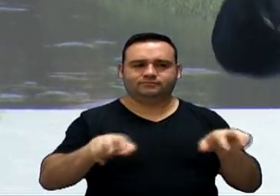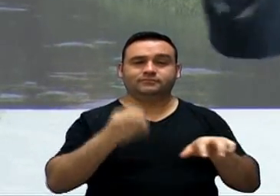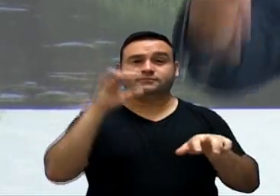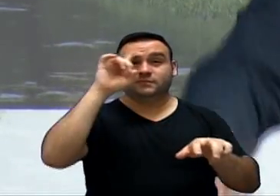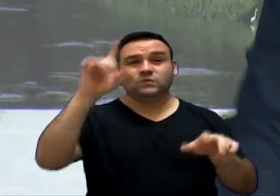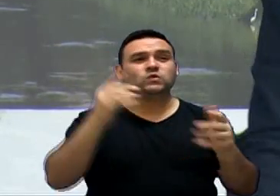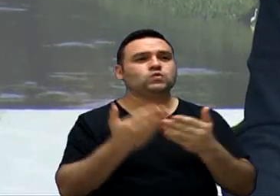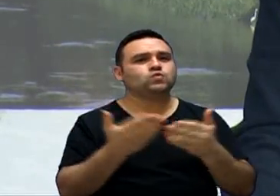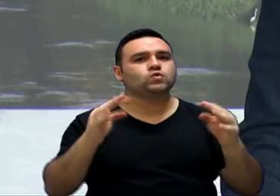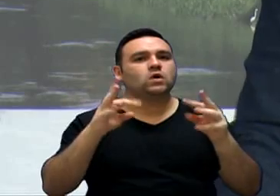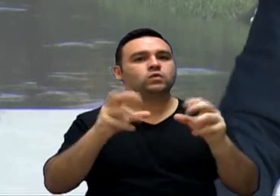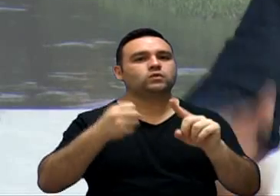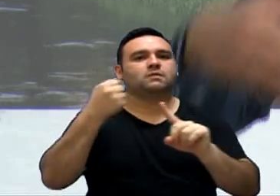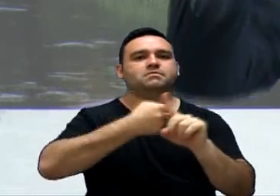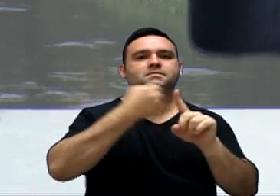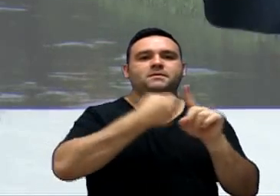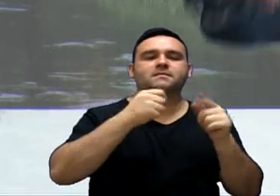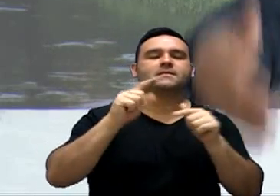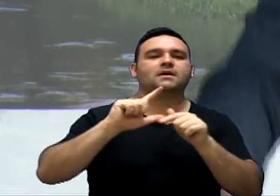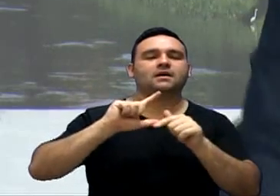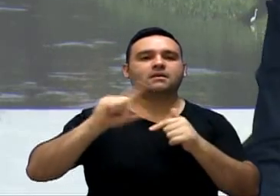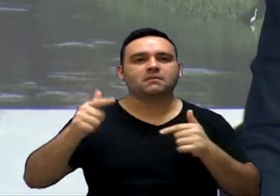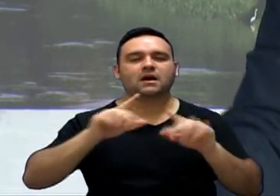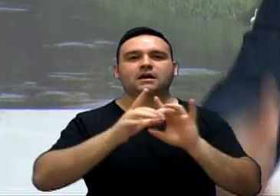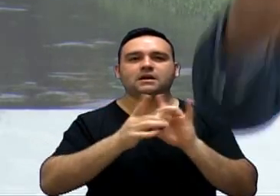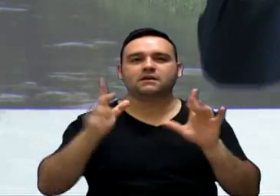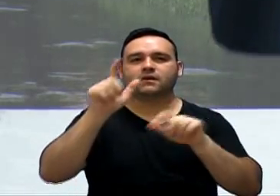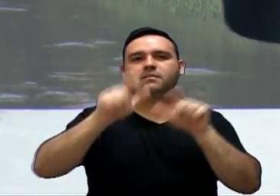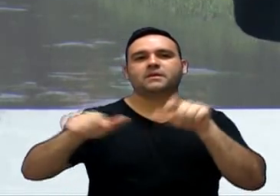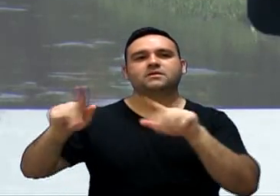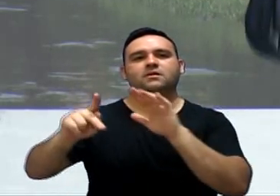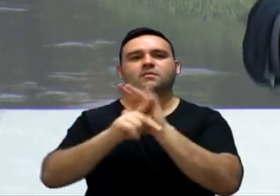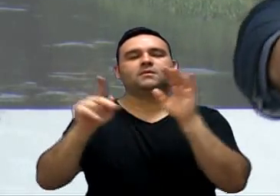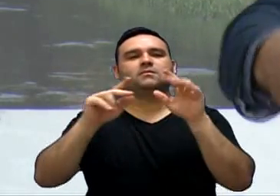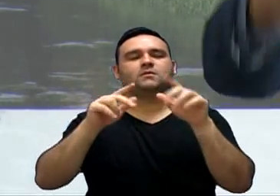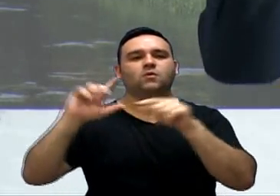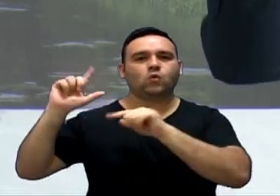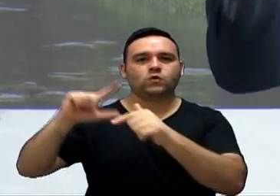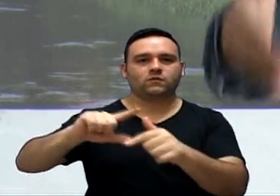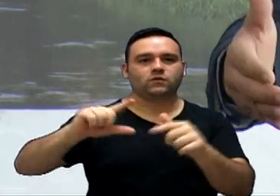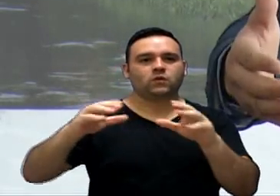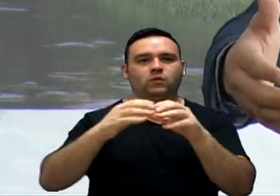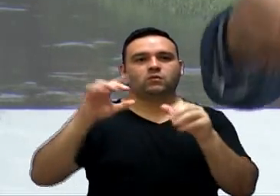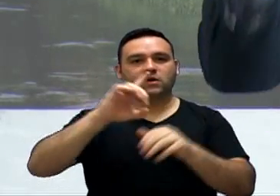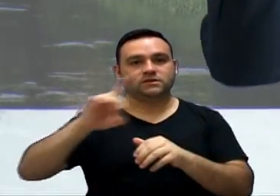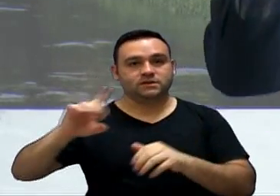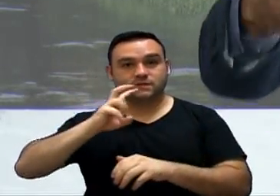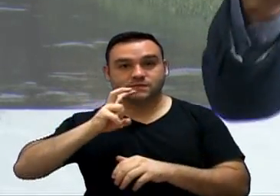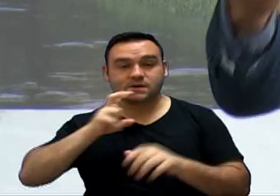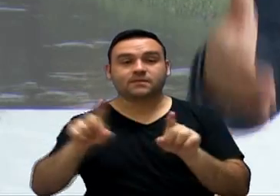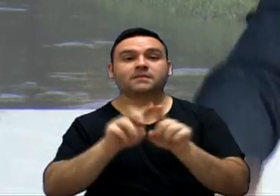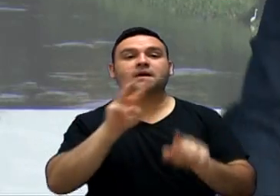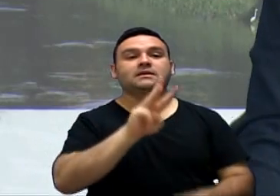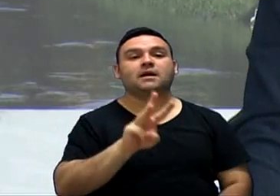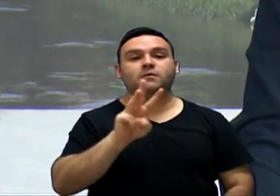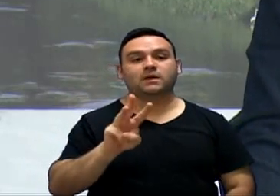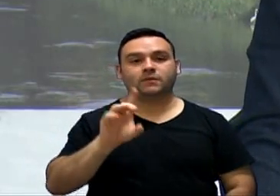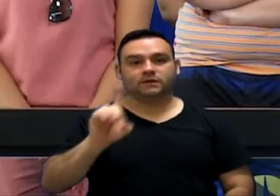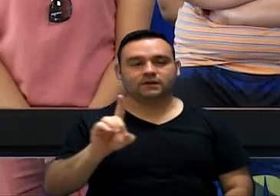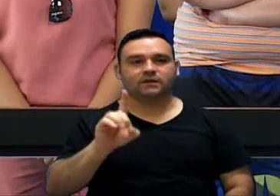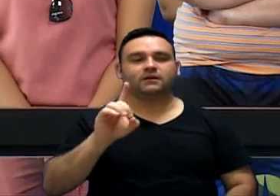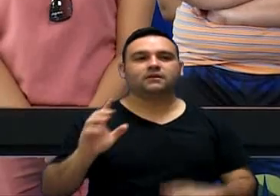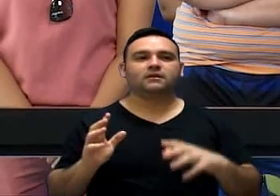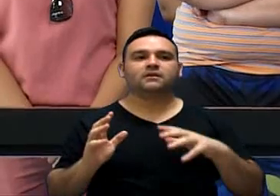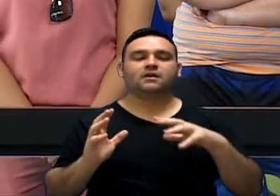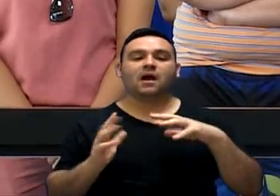bom dia para todos os ativistas independentes, os pais de família, o pessoal do movimento conservador, da direita sorocabana e da WWD,